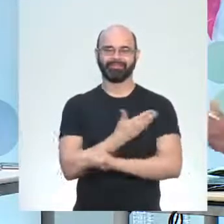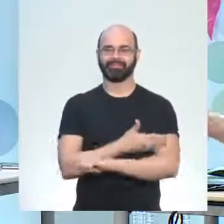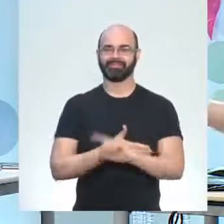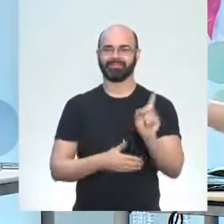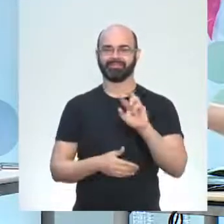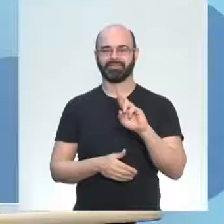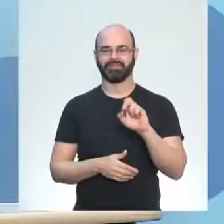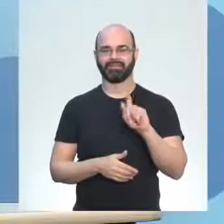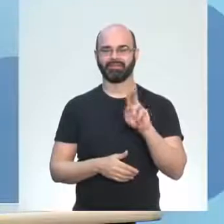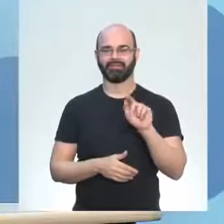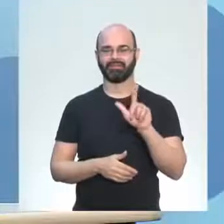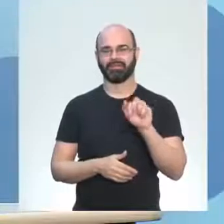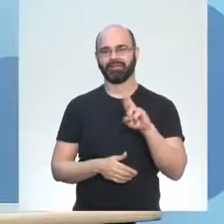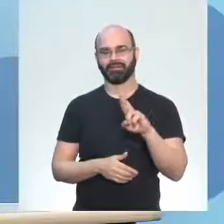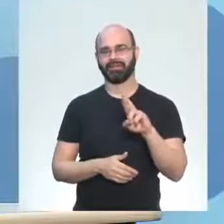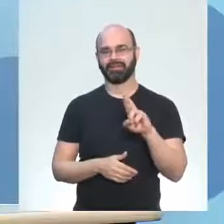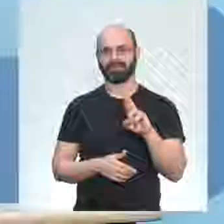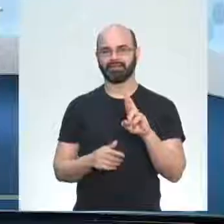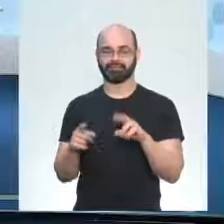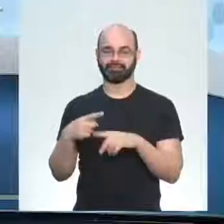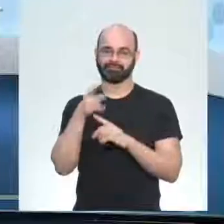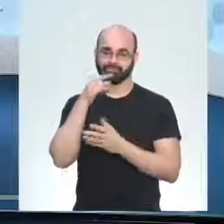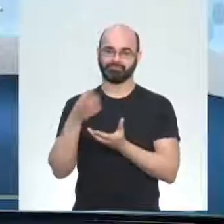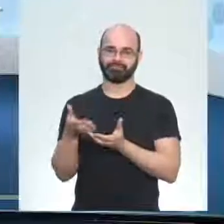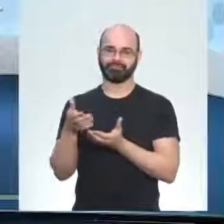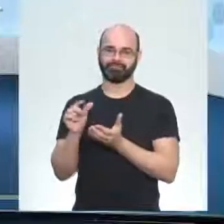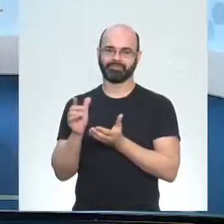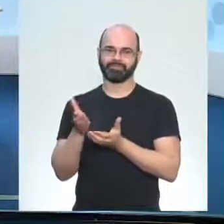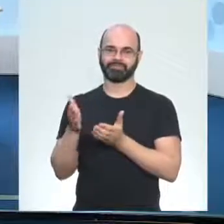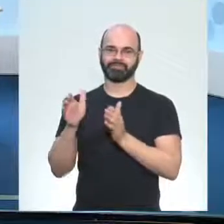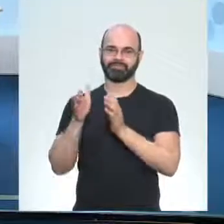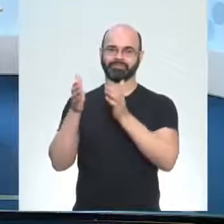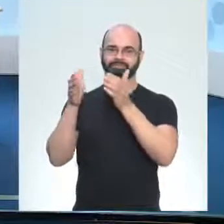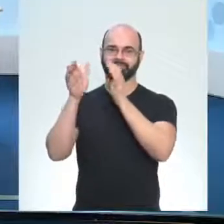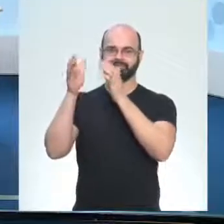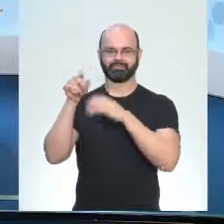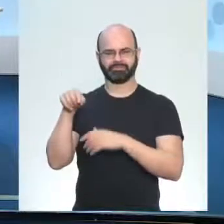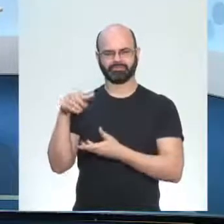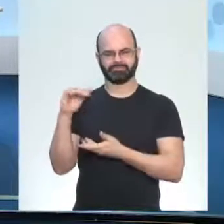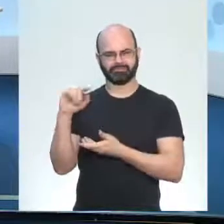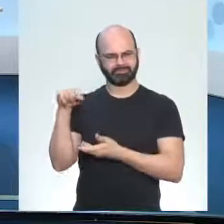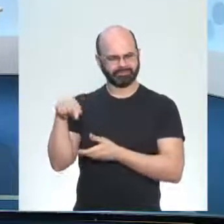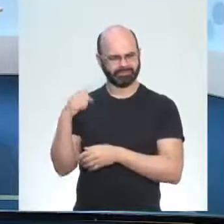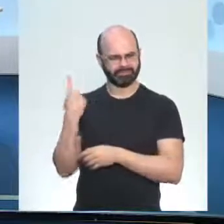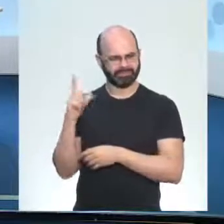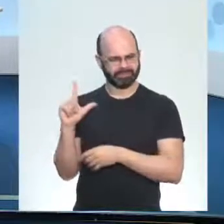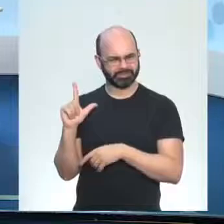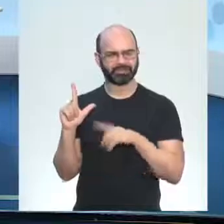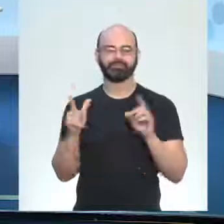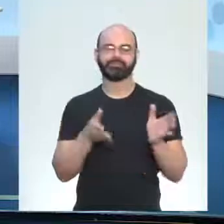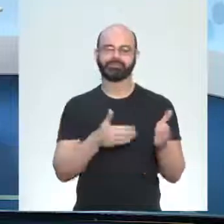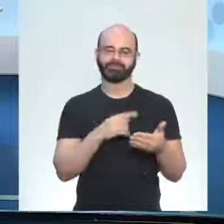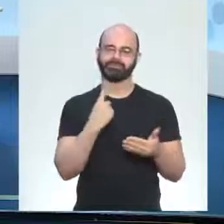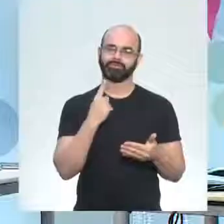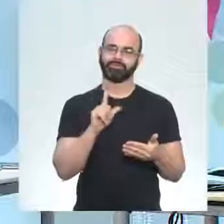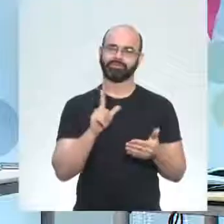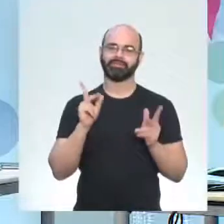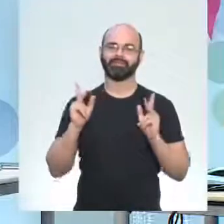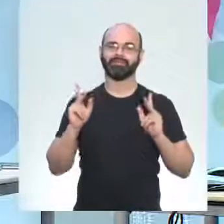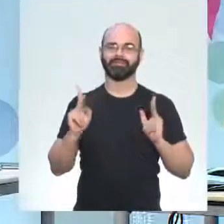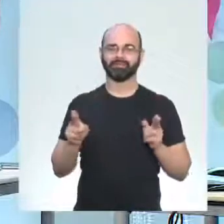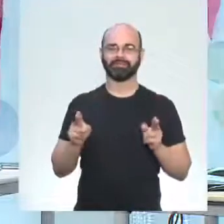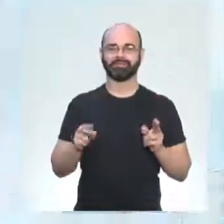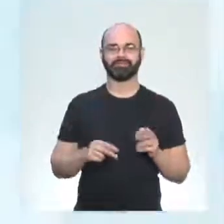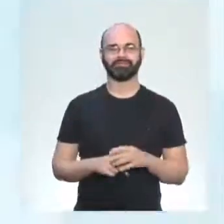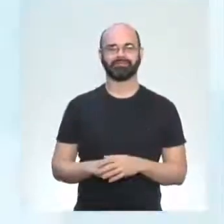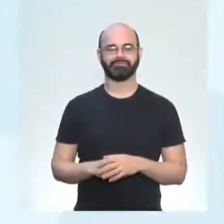embalagem, né, é irregular. É irregular, a gente não consegue ter essa noção, né, de que cabe 1 litro. Então, gente, fazendo as relações, olha o que